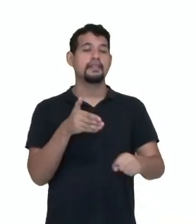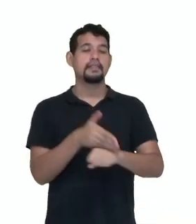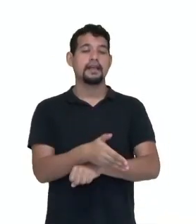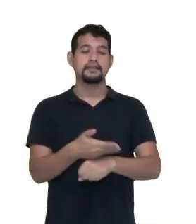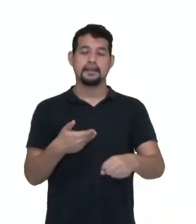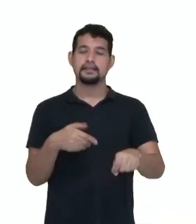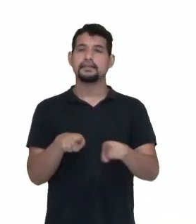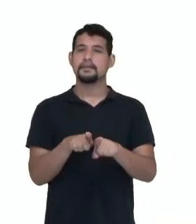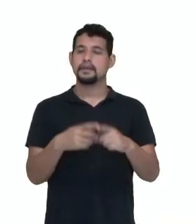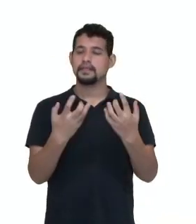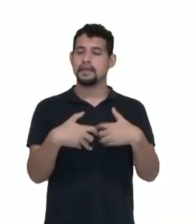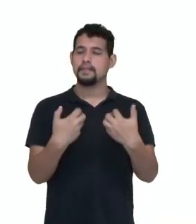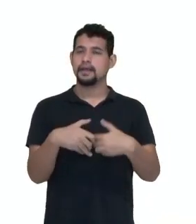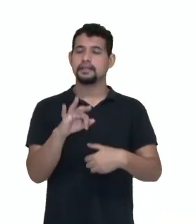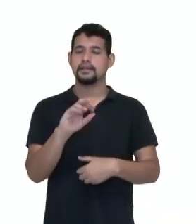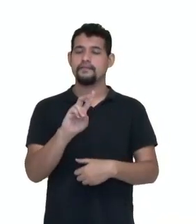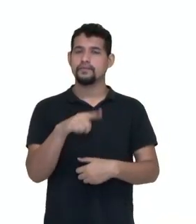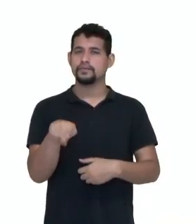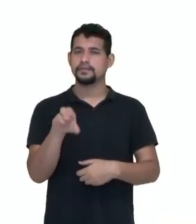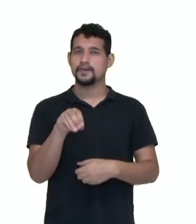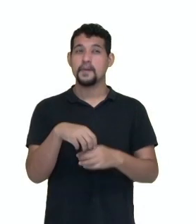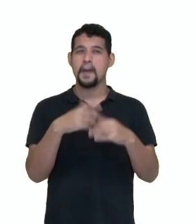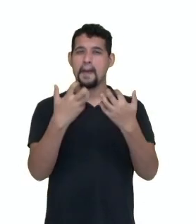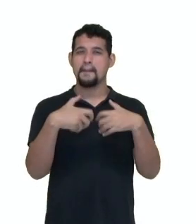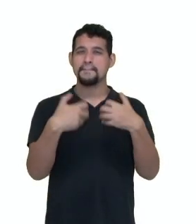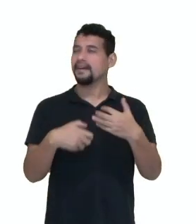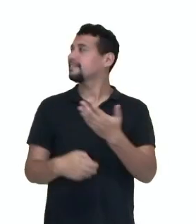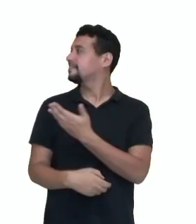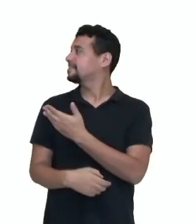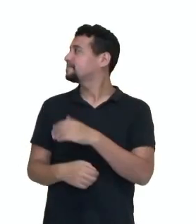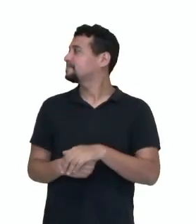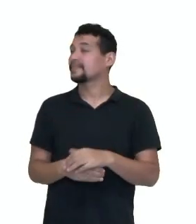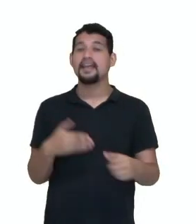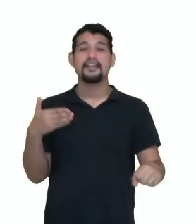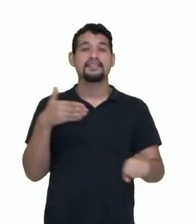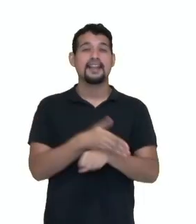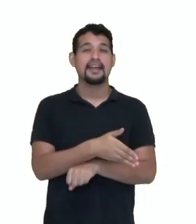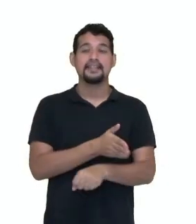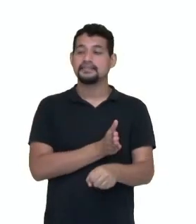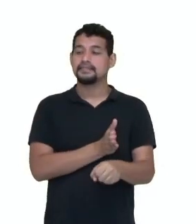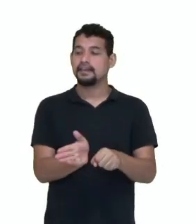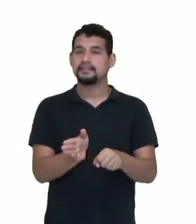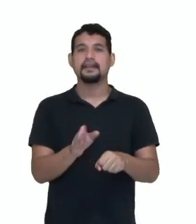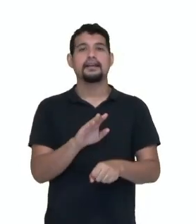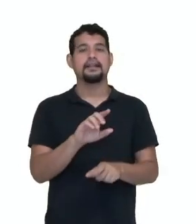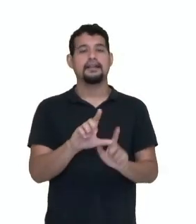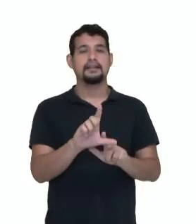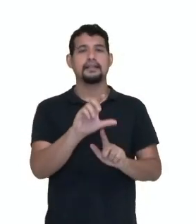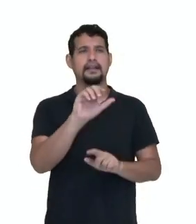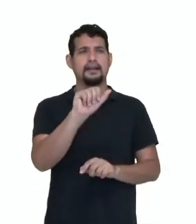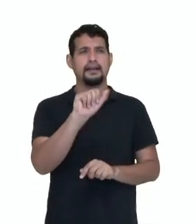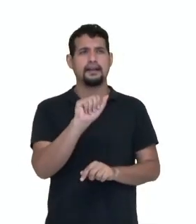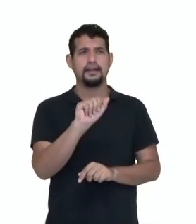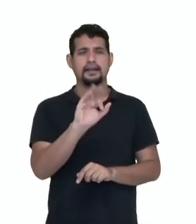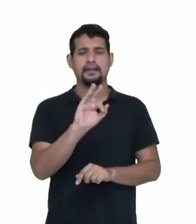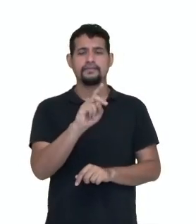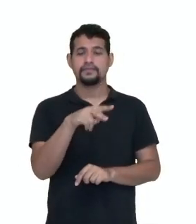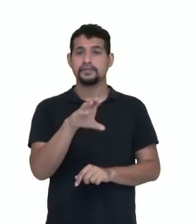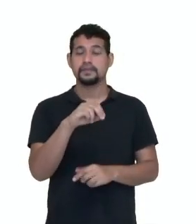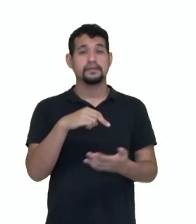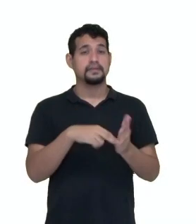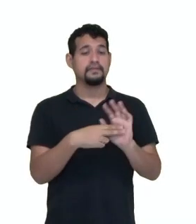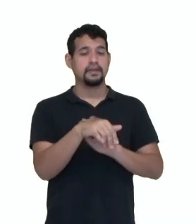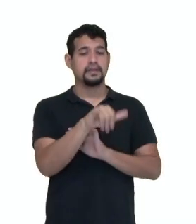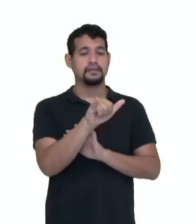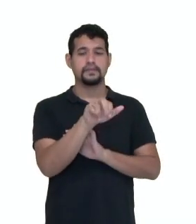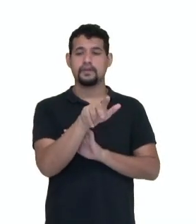da máquina de funções. Olha a nossa máquina lá, ó. Entrada, saída. Então, letra A. Uma função afim é definida por y